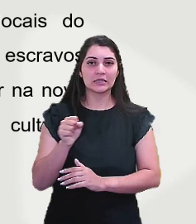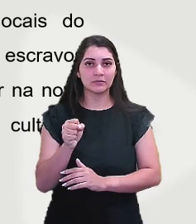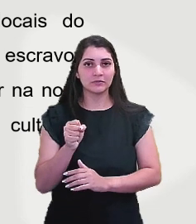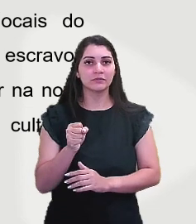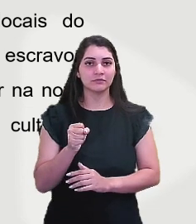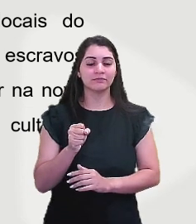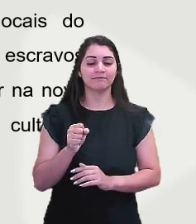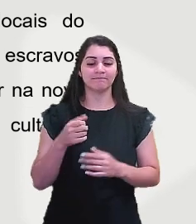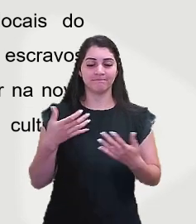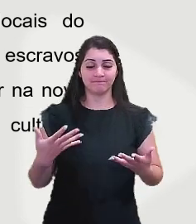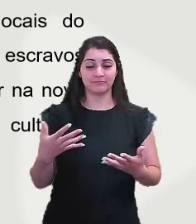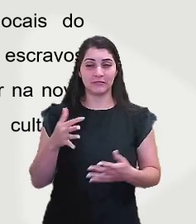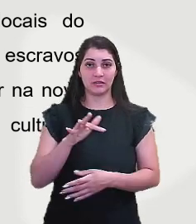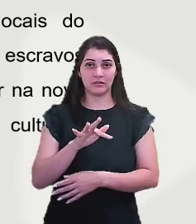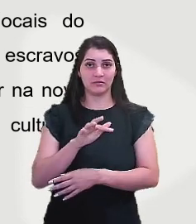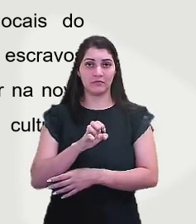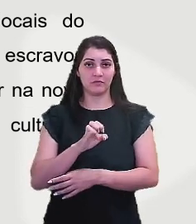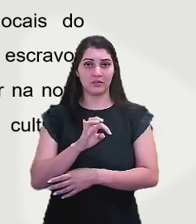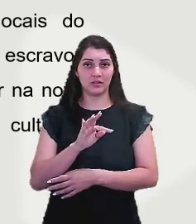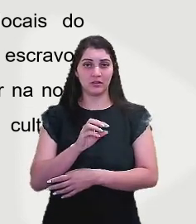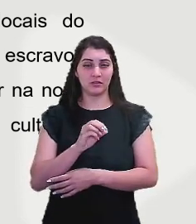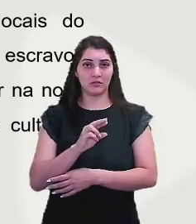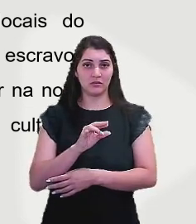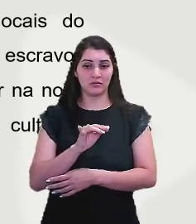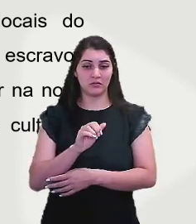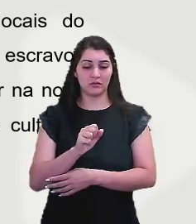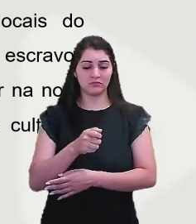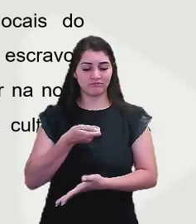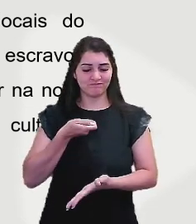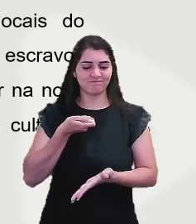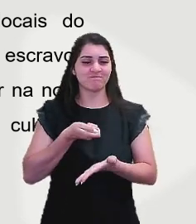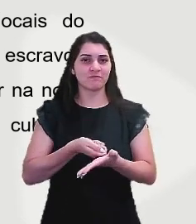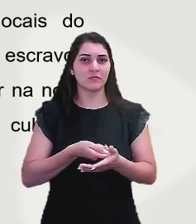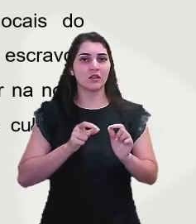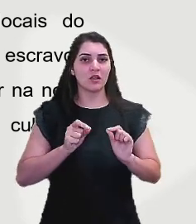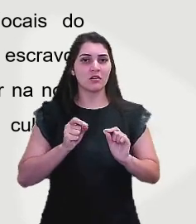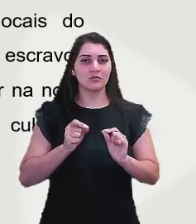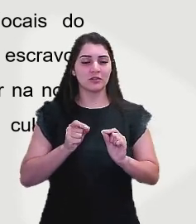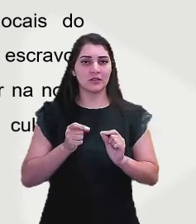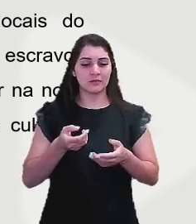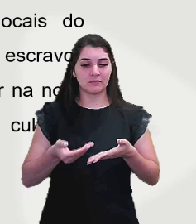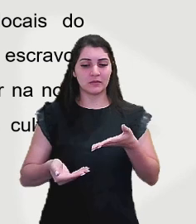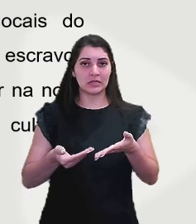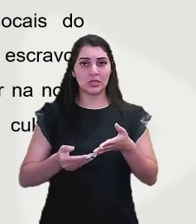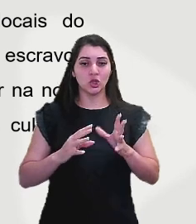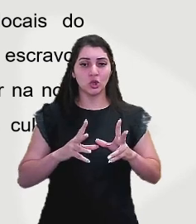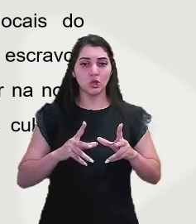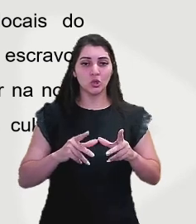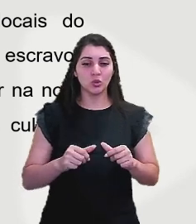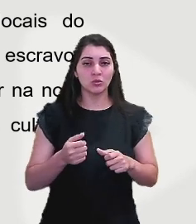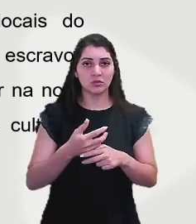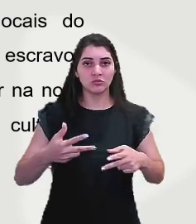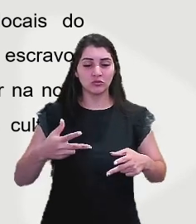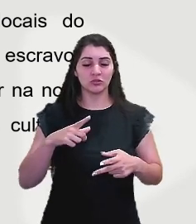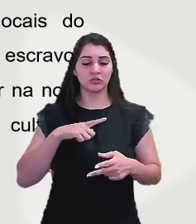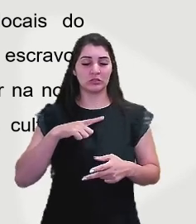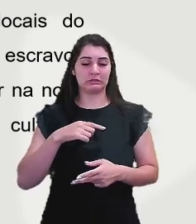capturado. Nas feitorias, eles eram obrigados a se desfazer de todas as crenças que eles traziam